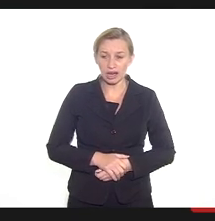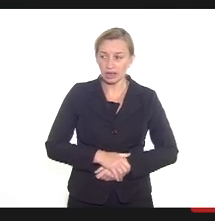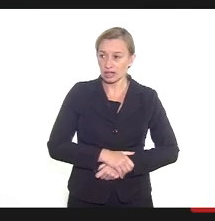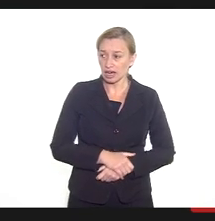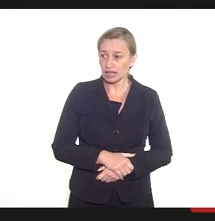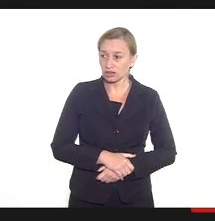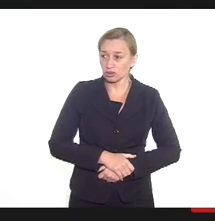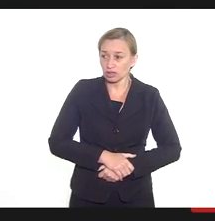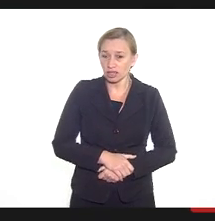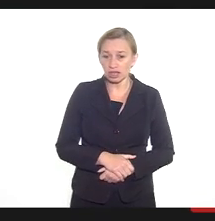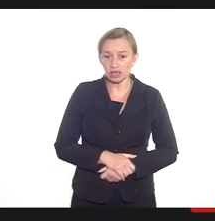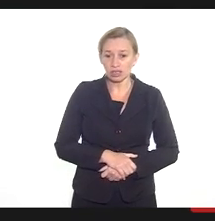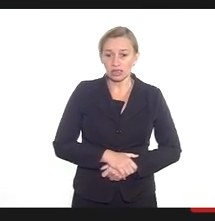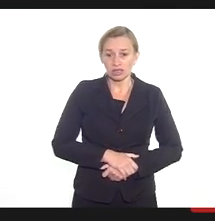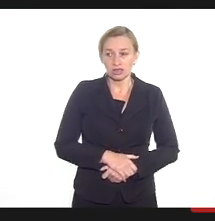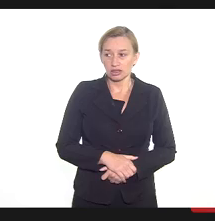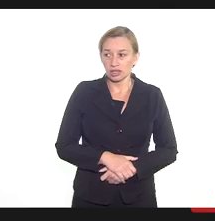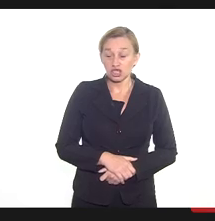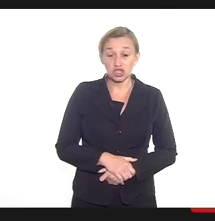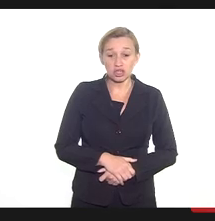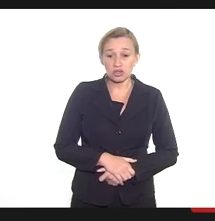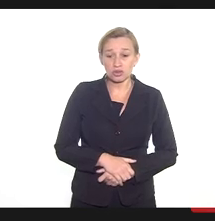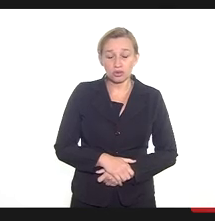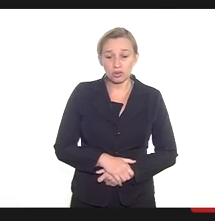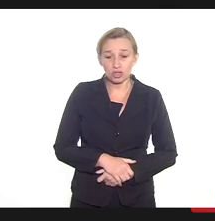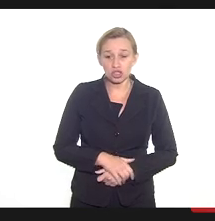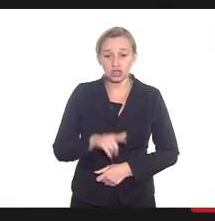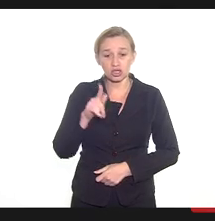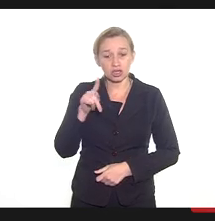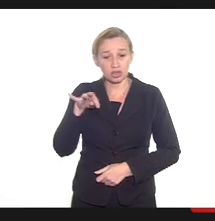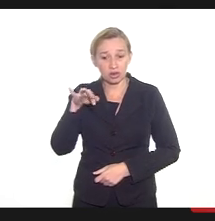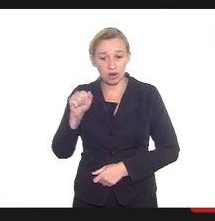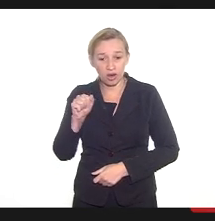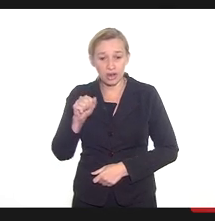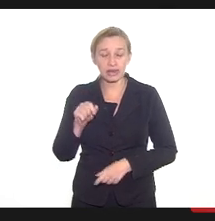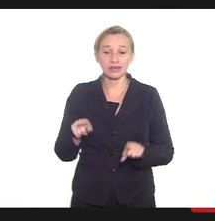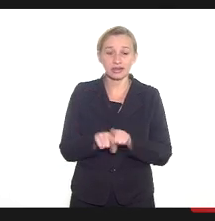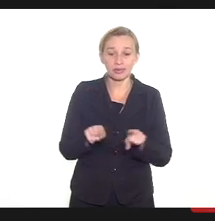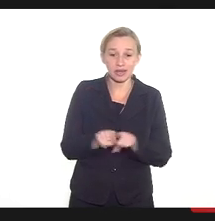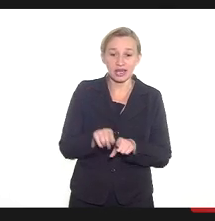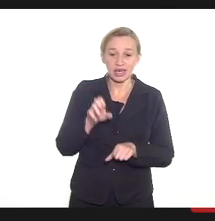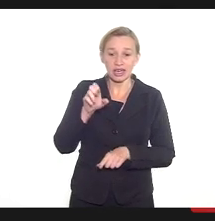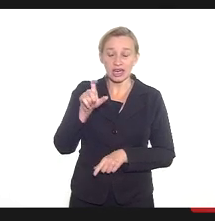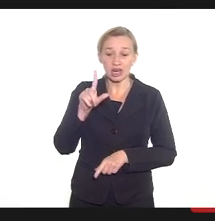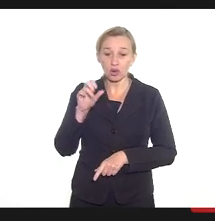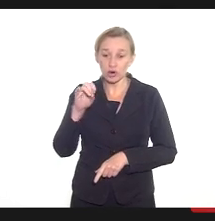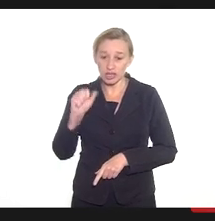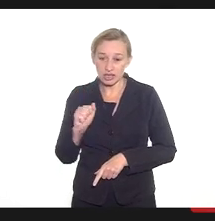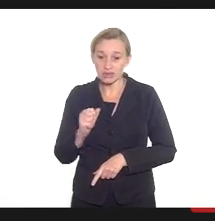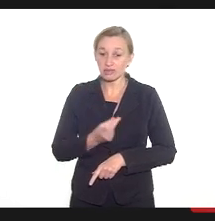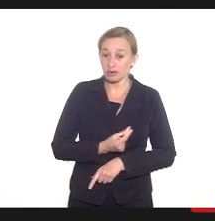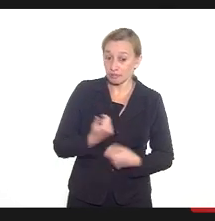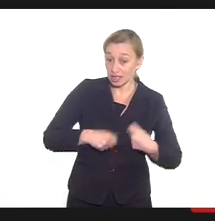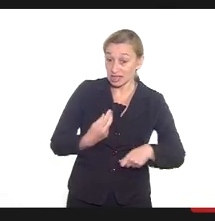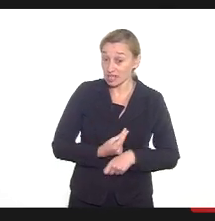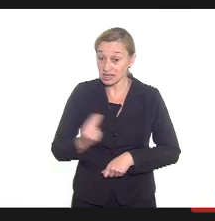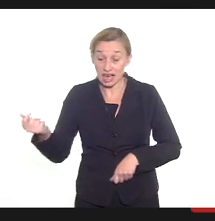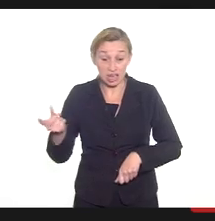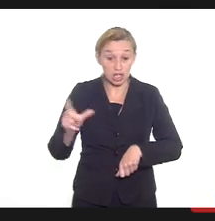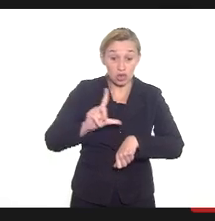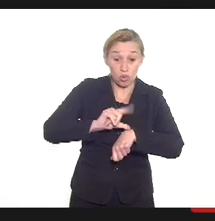outro horário e pediu para sair. E que a Glória Heloísa também está precisando sair, agora era o horário